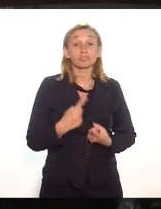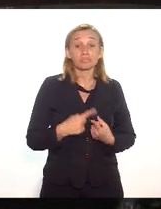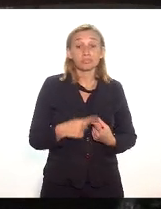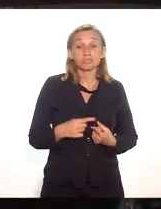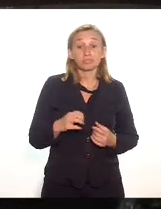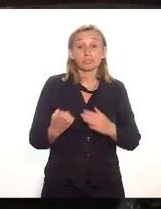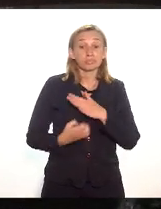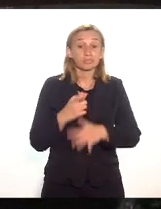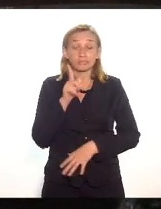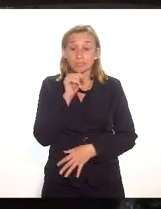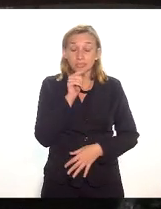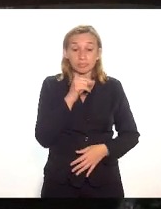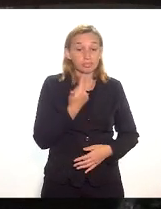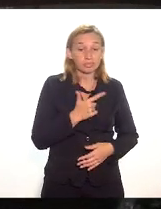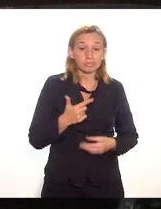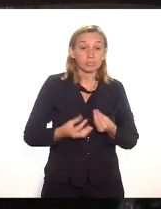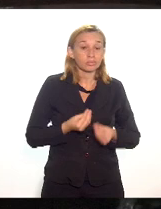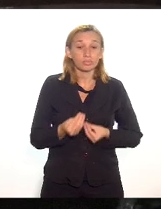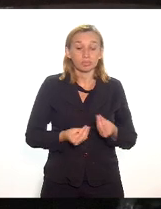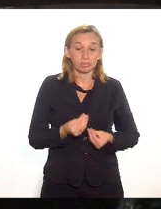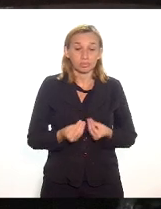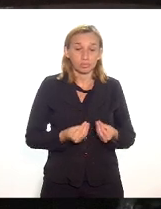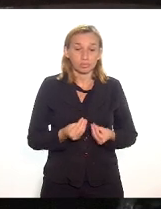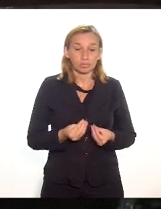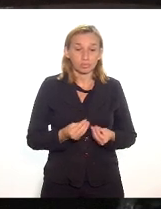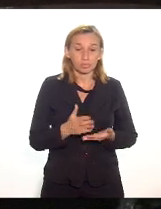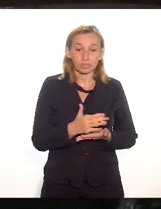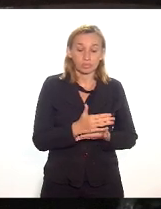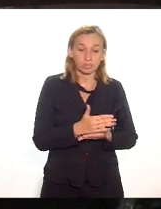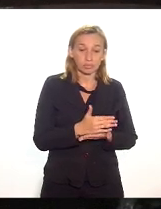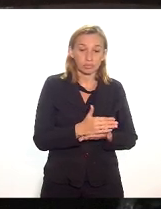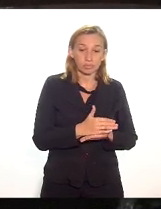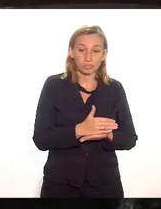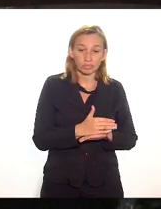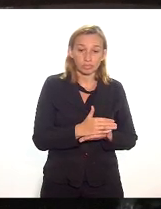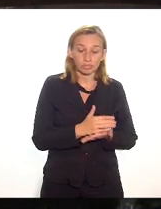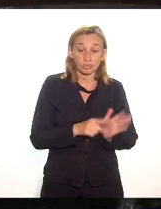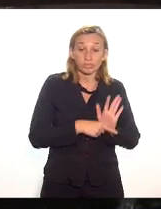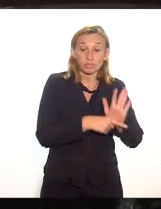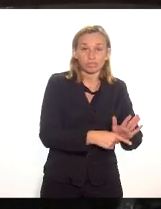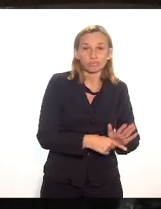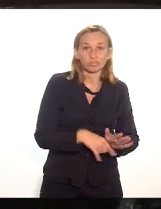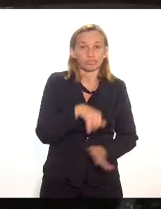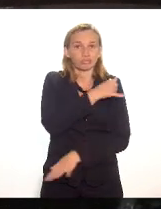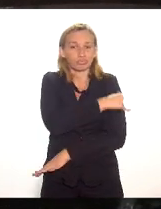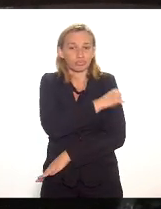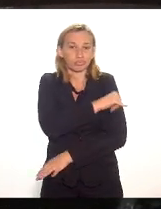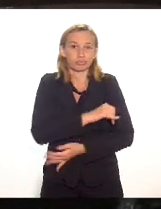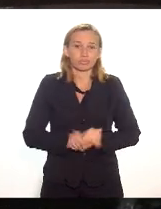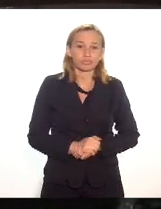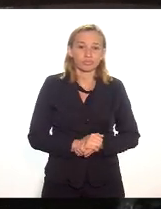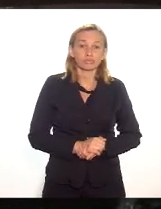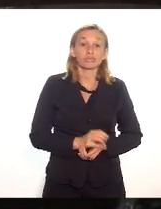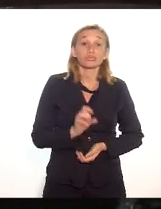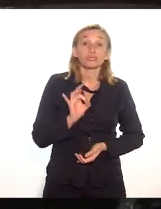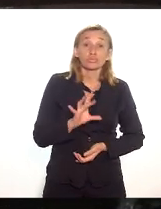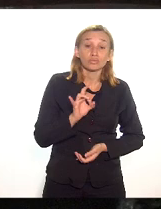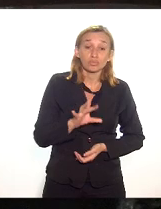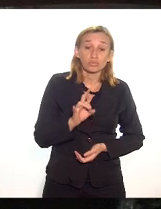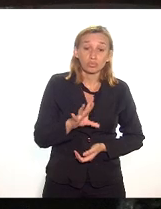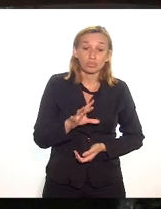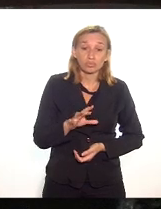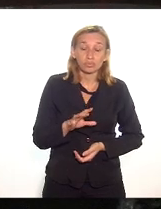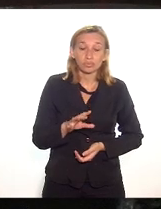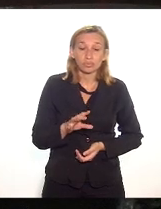SEDAI não tem condições hoje de tirar o Rio de Janeiro do buraco. O que tem condições de tirar o Rio de Janeiro do